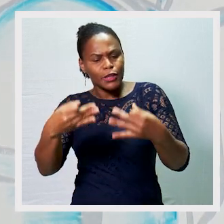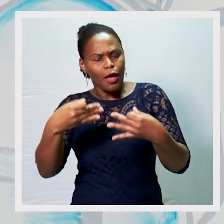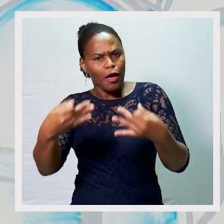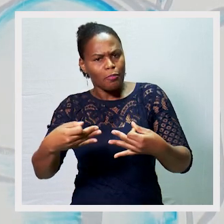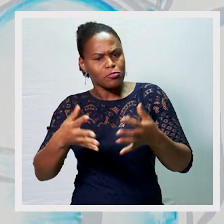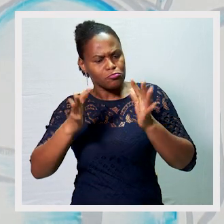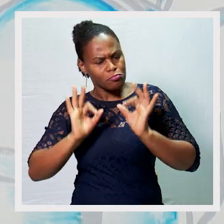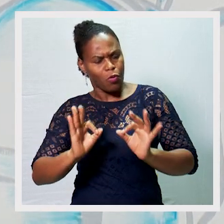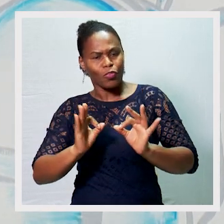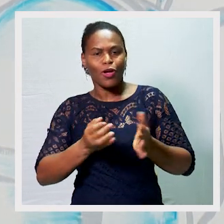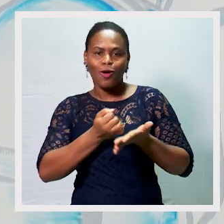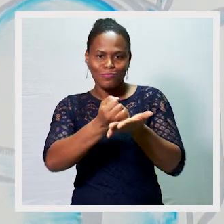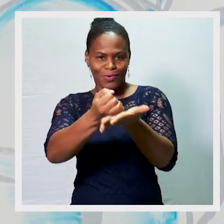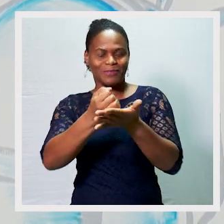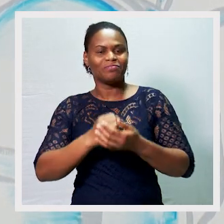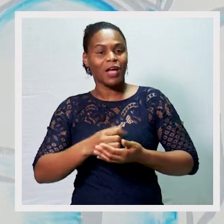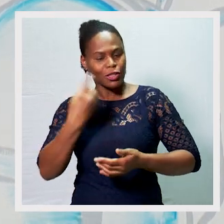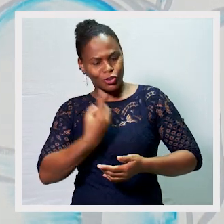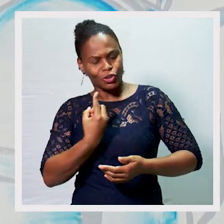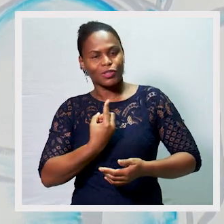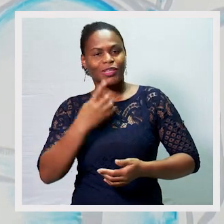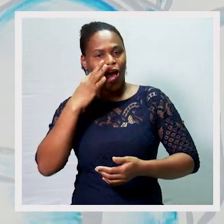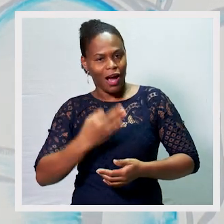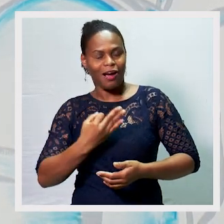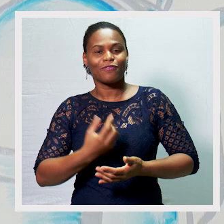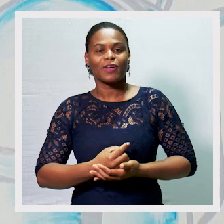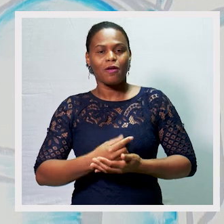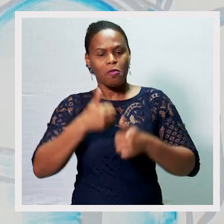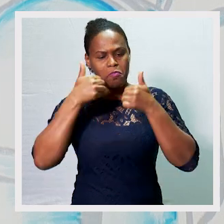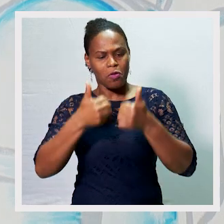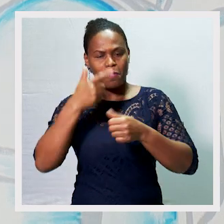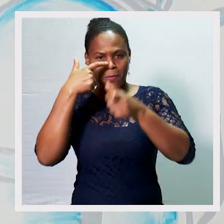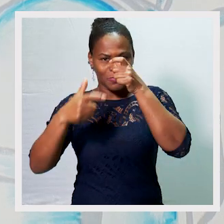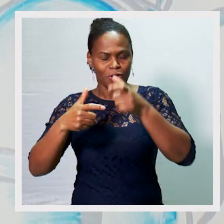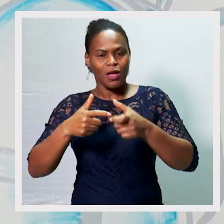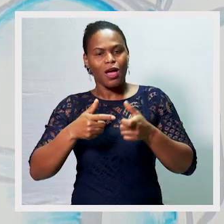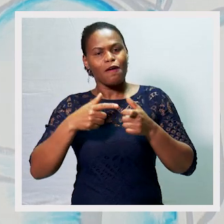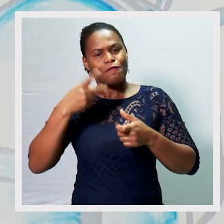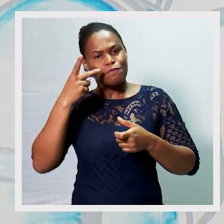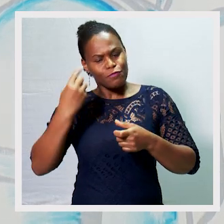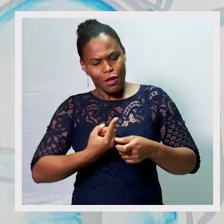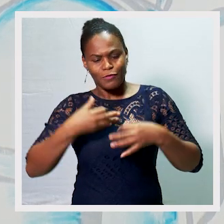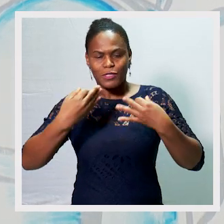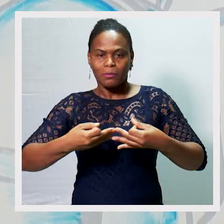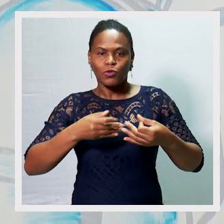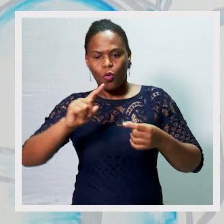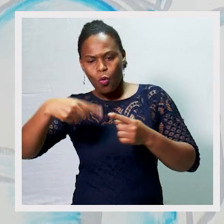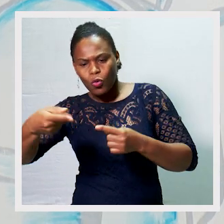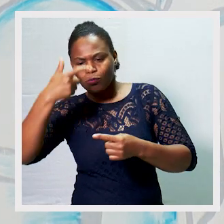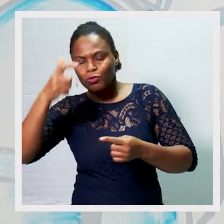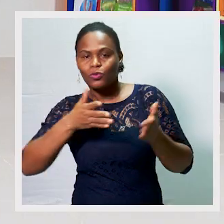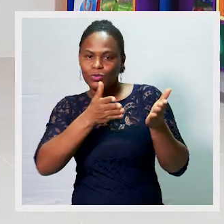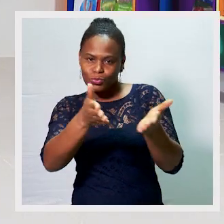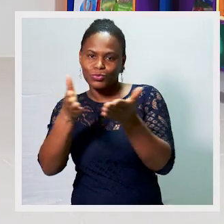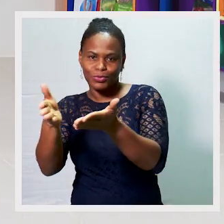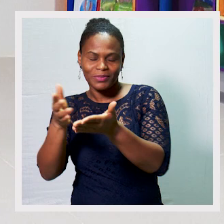E assim é que devemos ser. Bons cidadãos, devemos sempre ajudar os